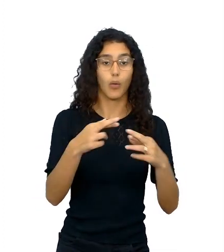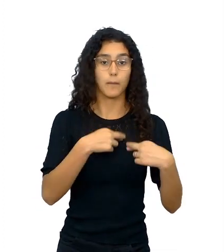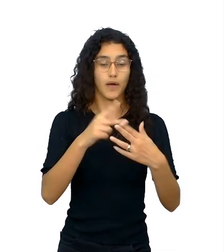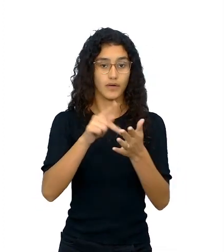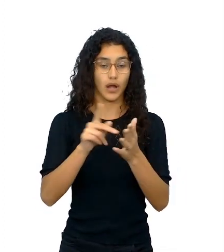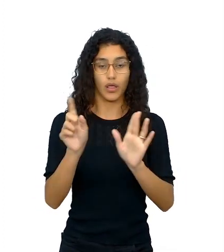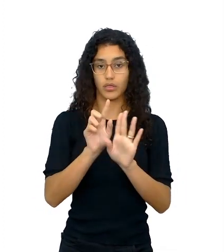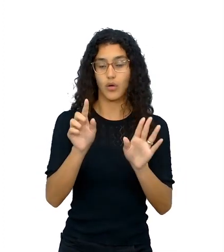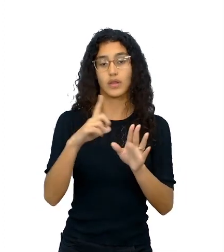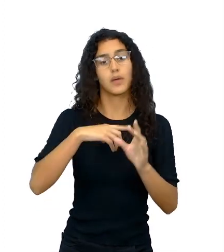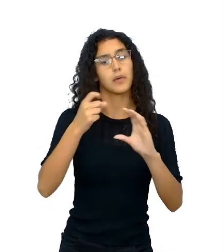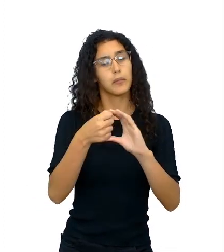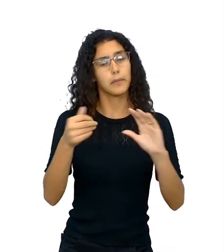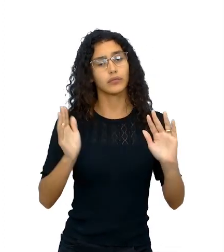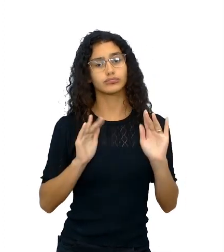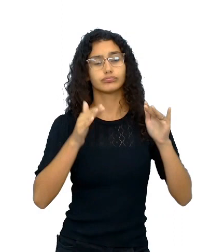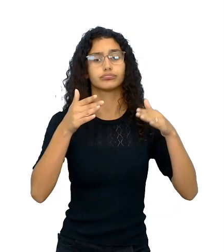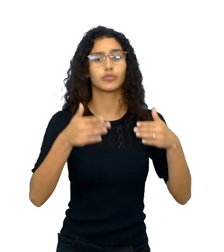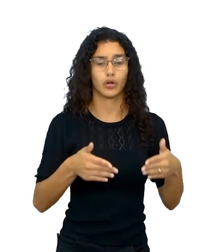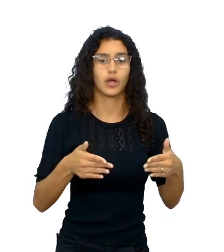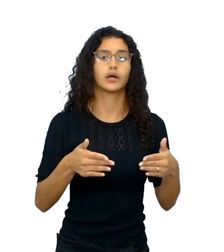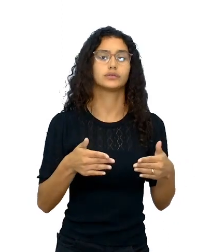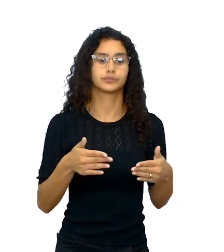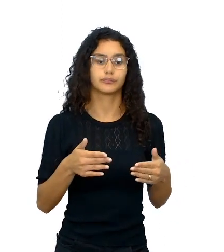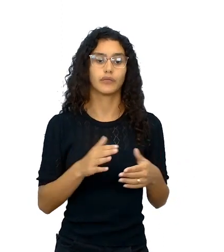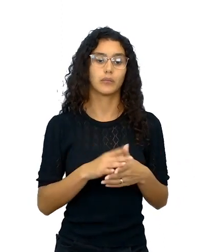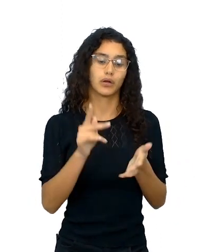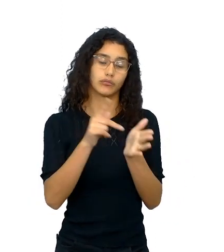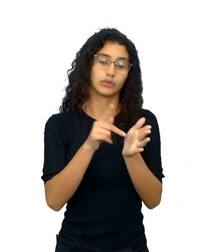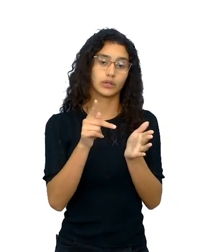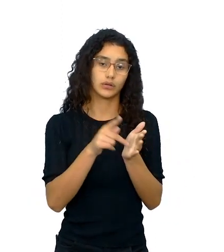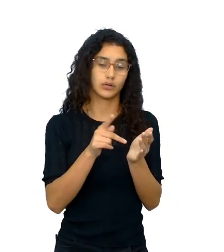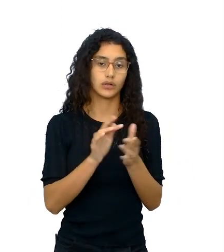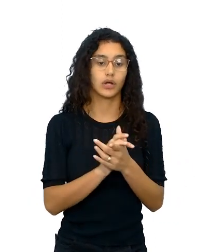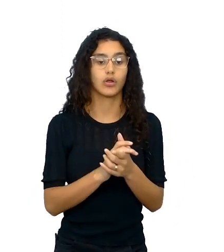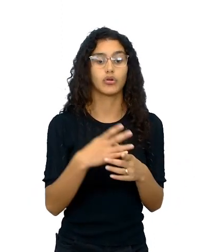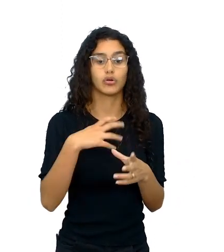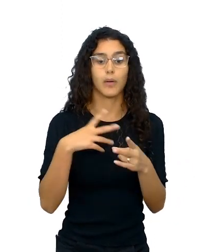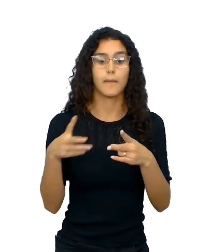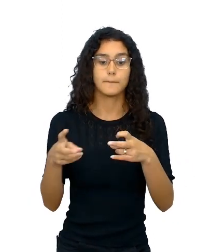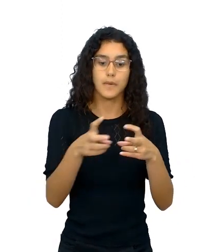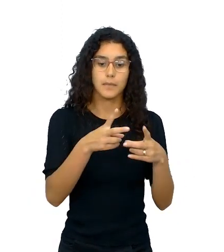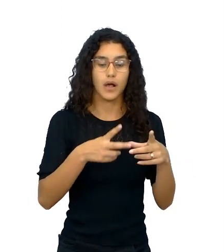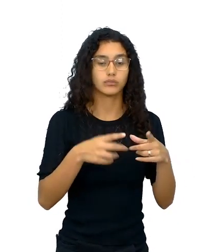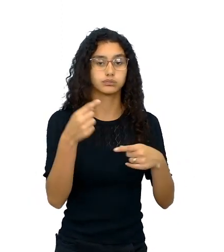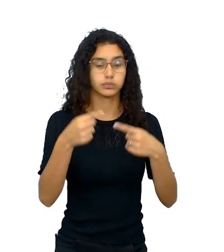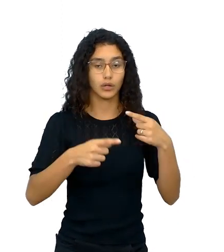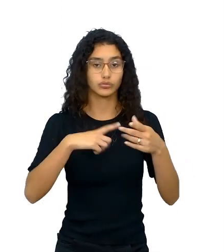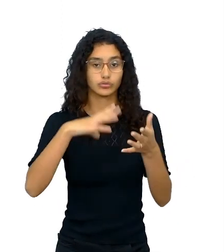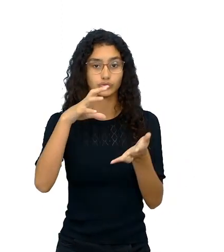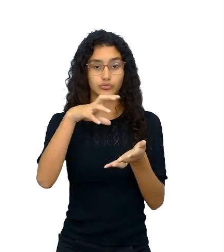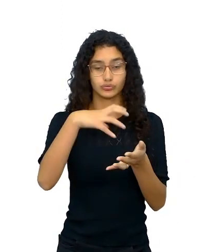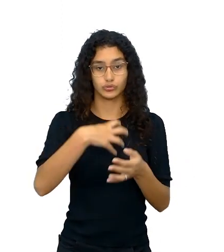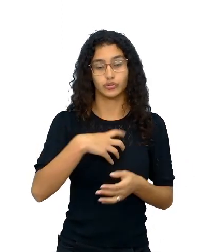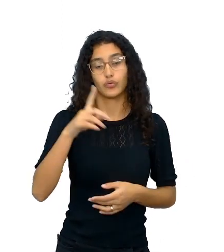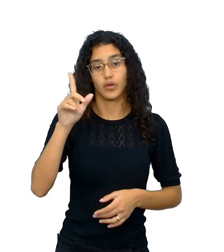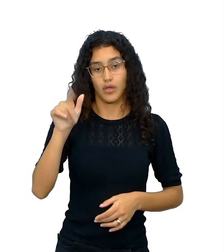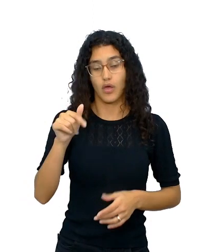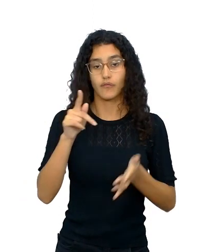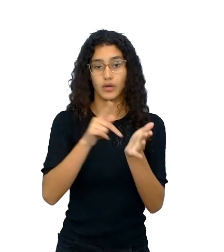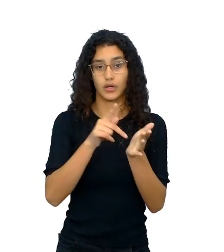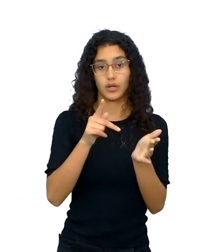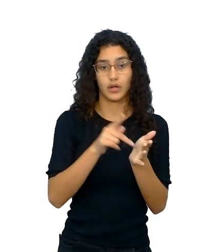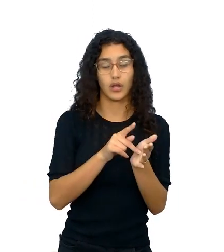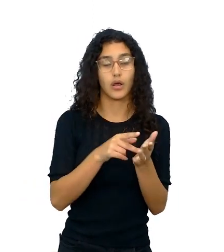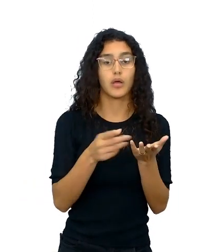um aspecto mais direcionado para a realidade, de analisar a realidade concreta da maneira como ela é,